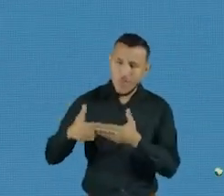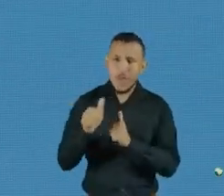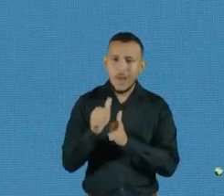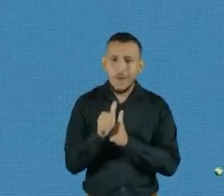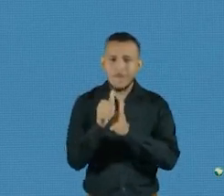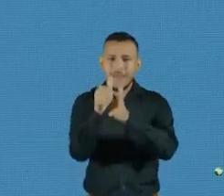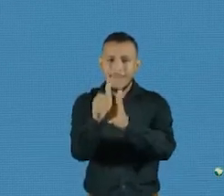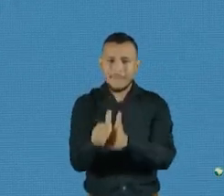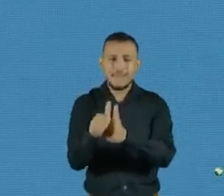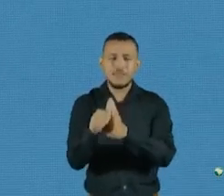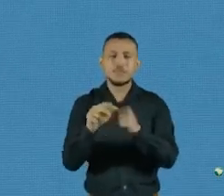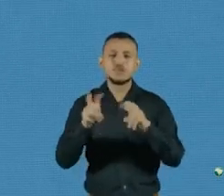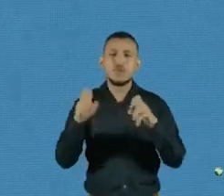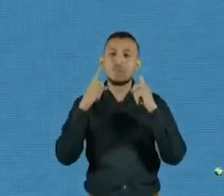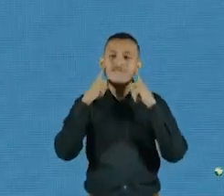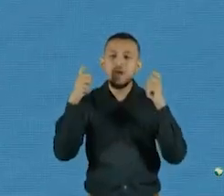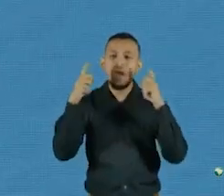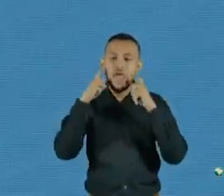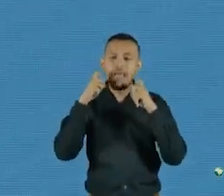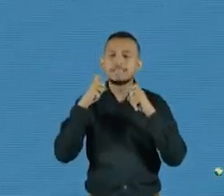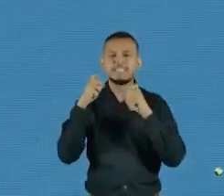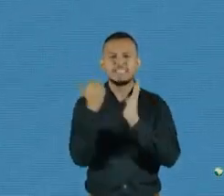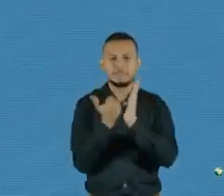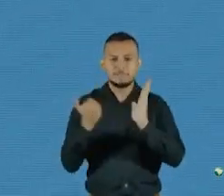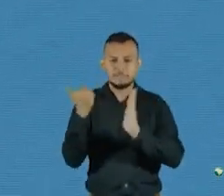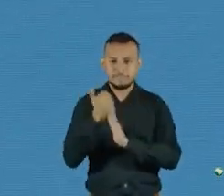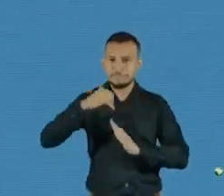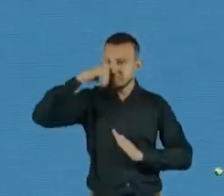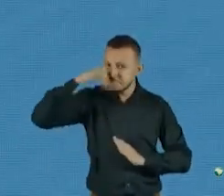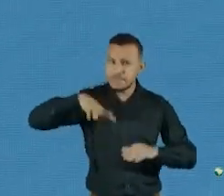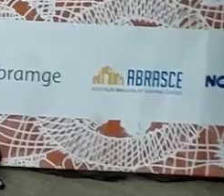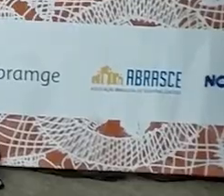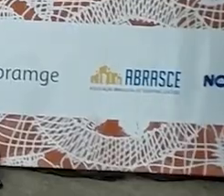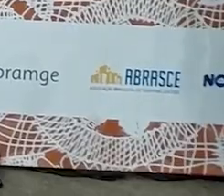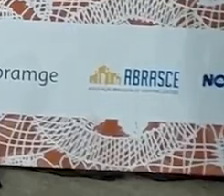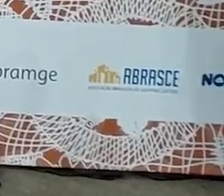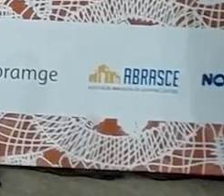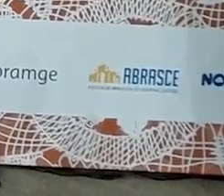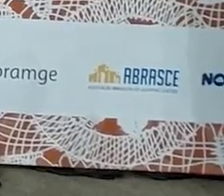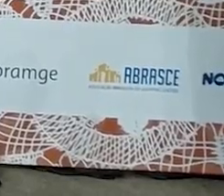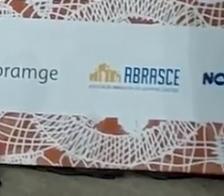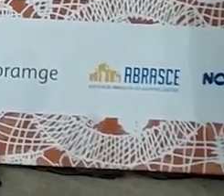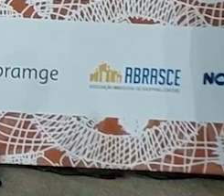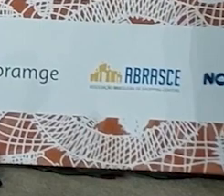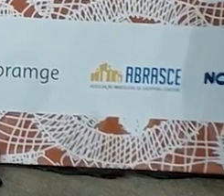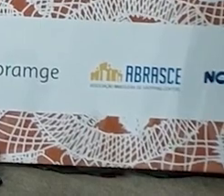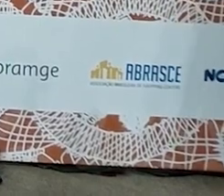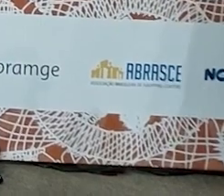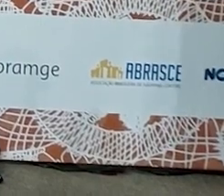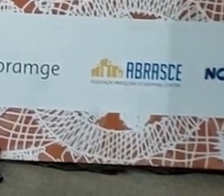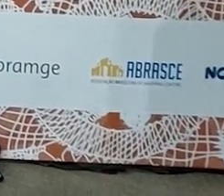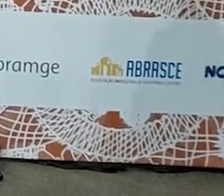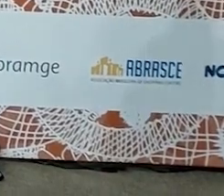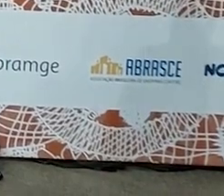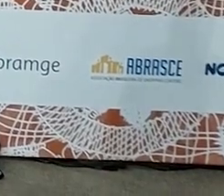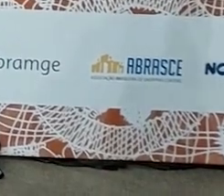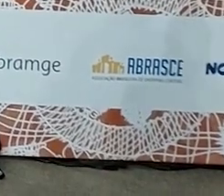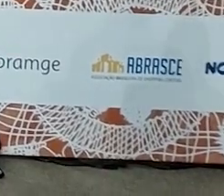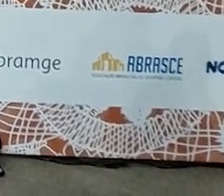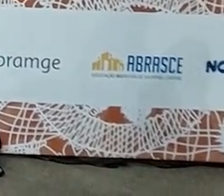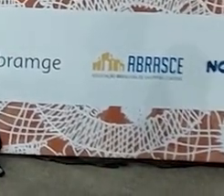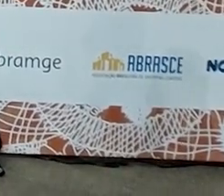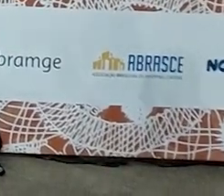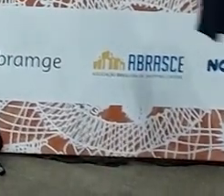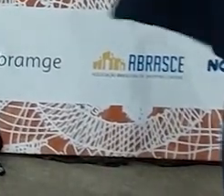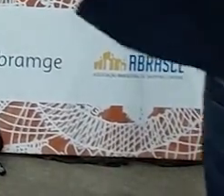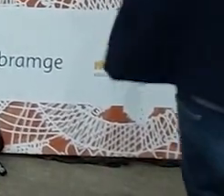autores, comparados com o que ocorreu nos Estados Unidos. O deputado Fabrício Furlan falou da carga de